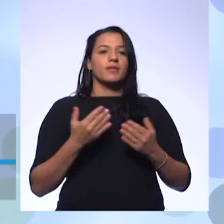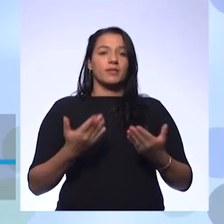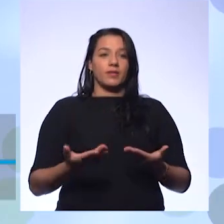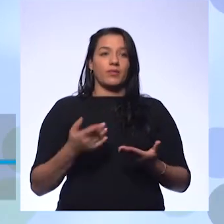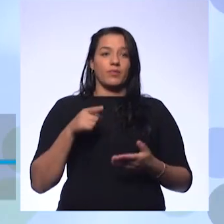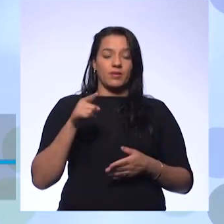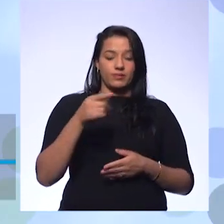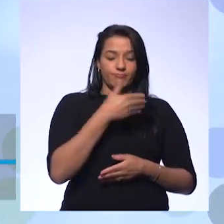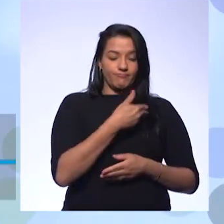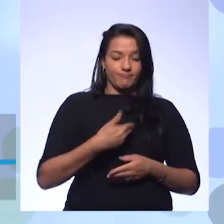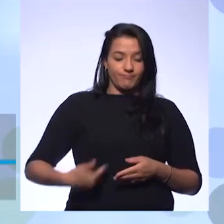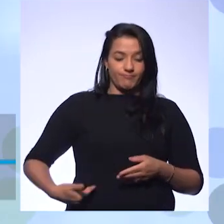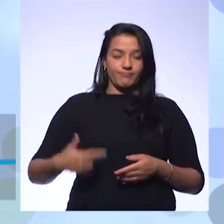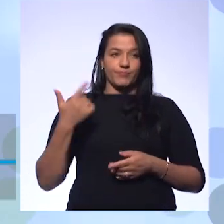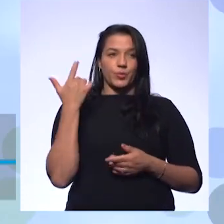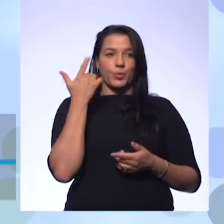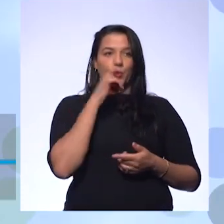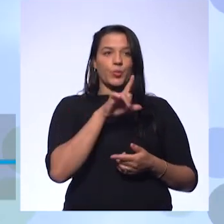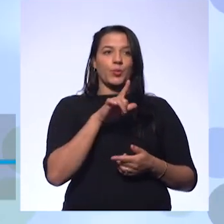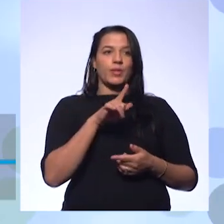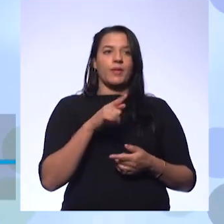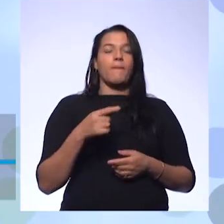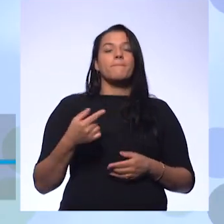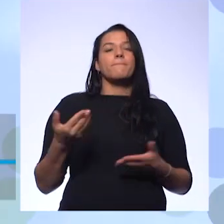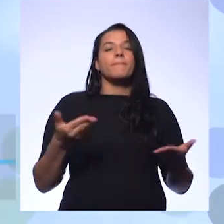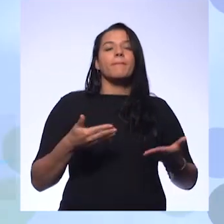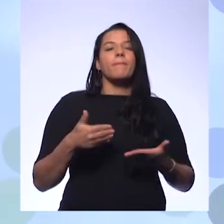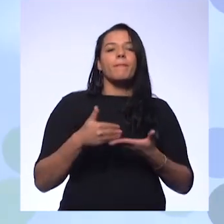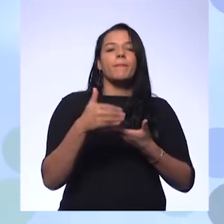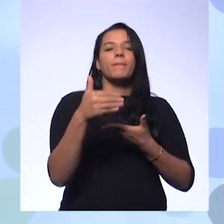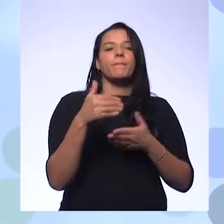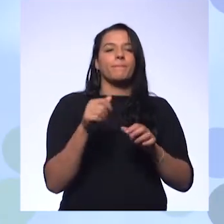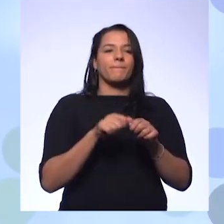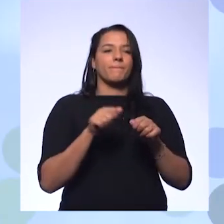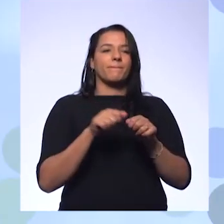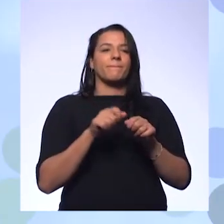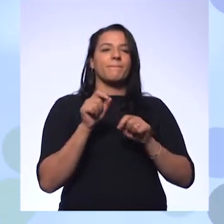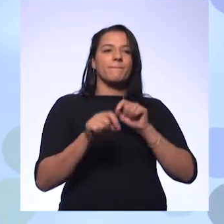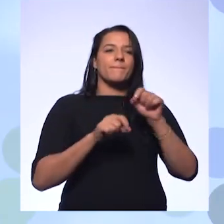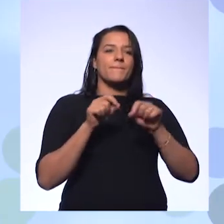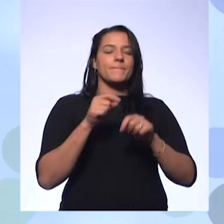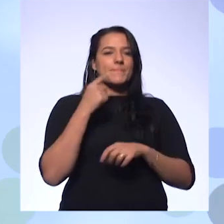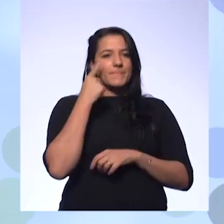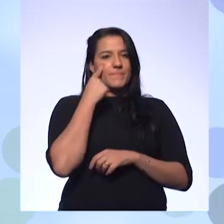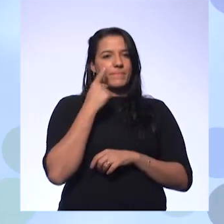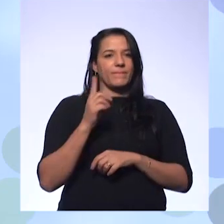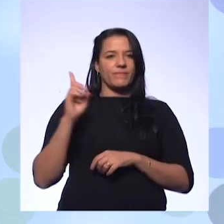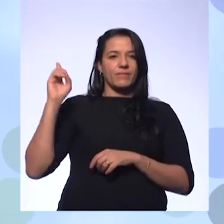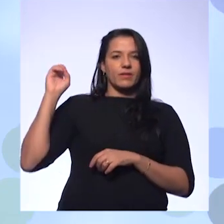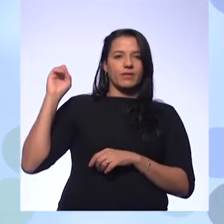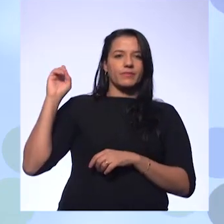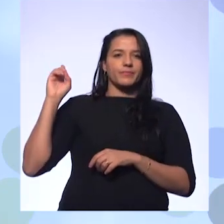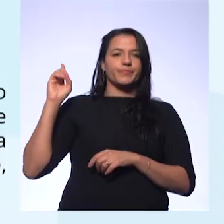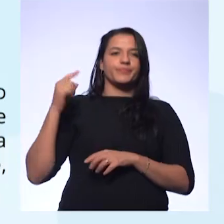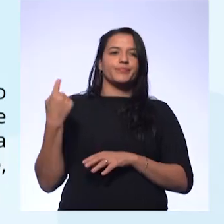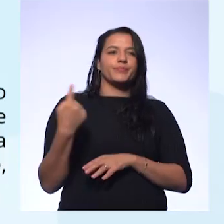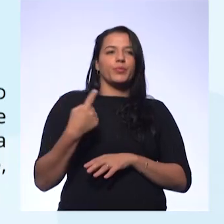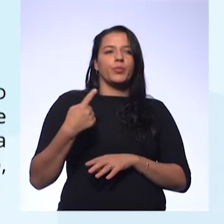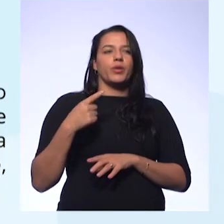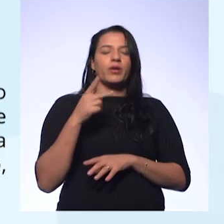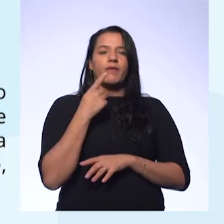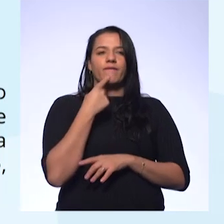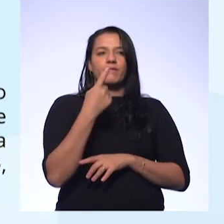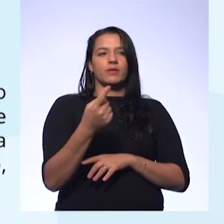chega ao poder, quais são as primeiras medidas dele? Então, a primeira coisa que ele faz é dizer o